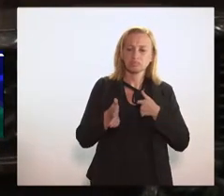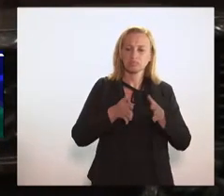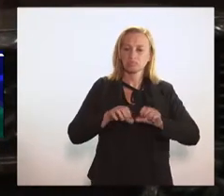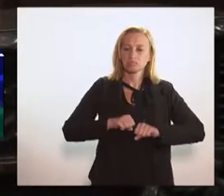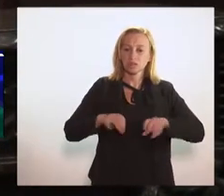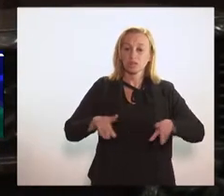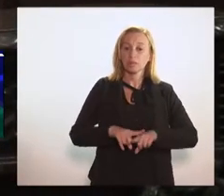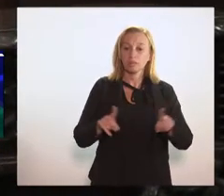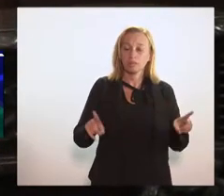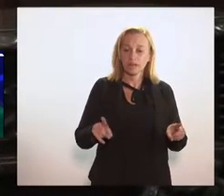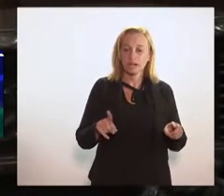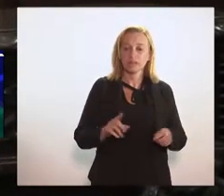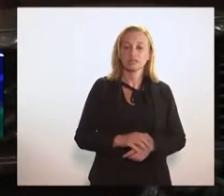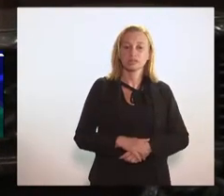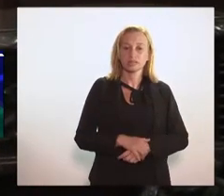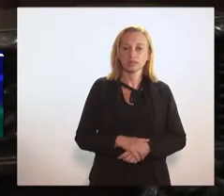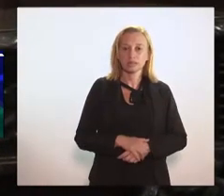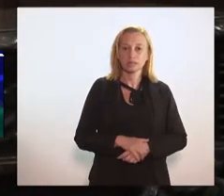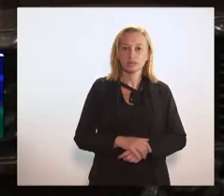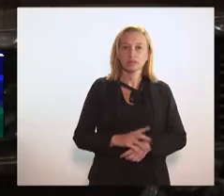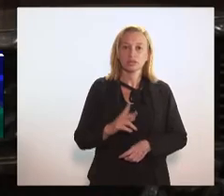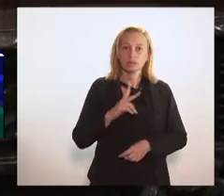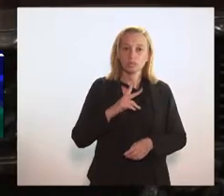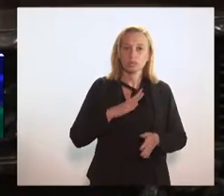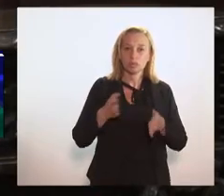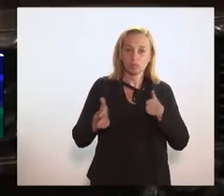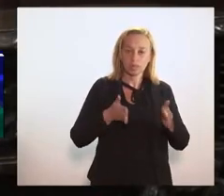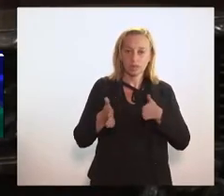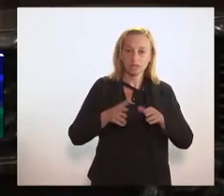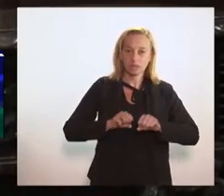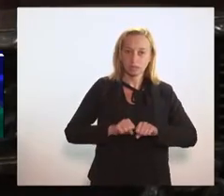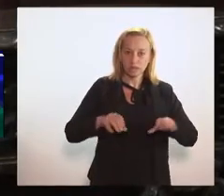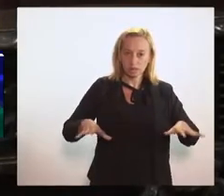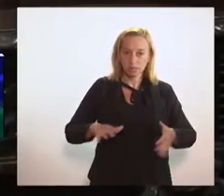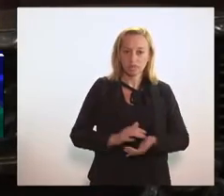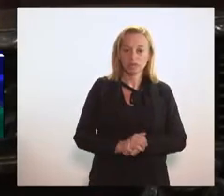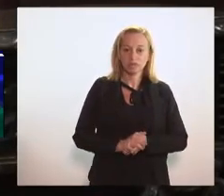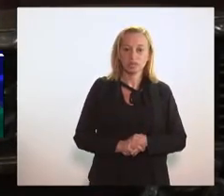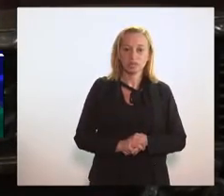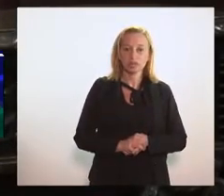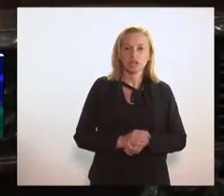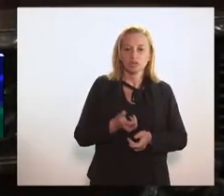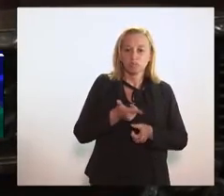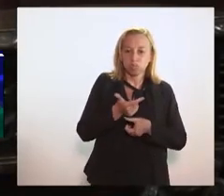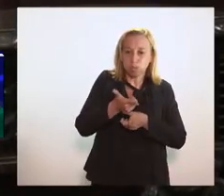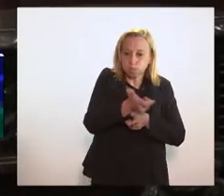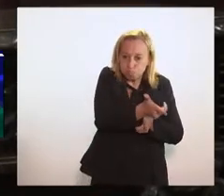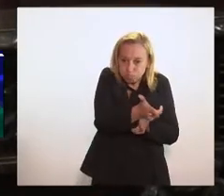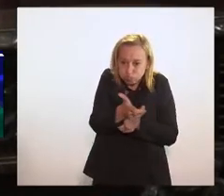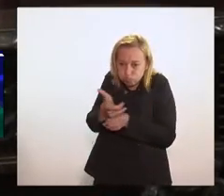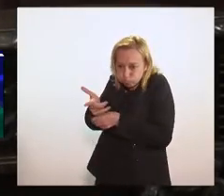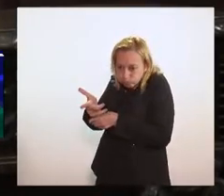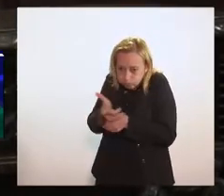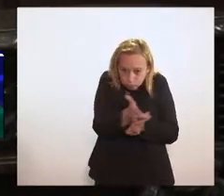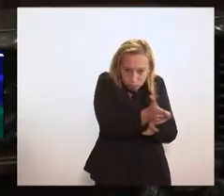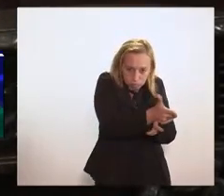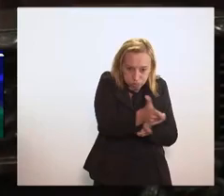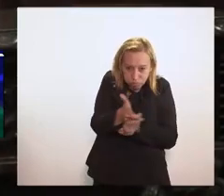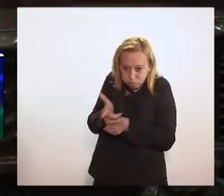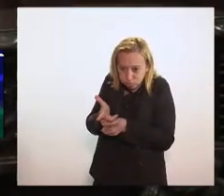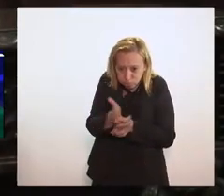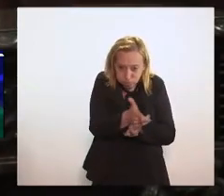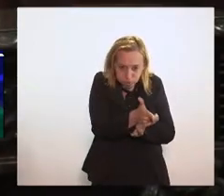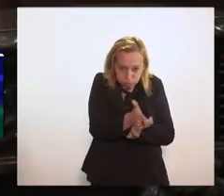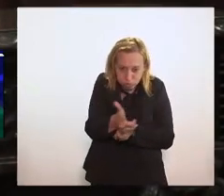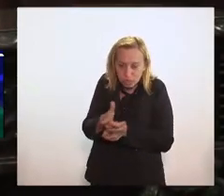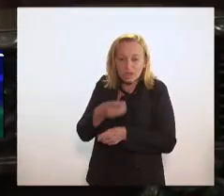pandemia, mas que extravasa no próprio período da pandemia. É tiro, tiro, deputado Valdec